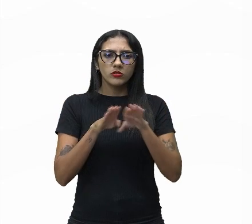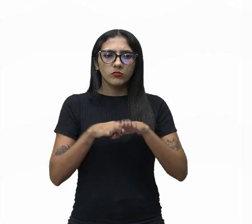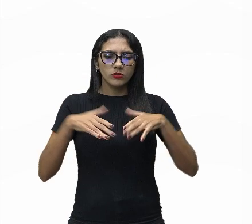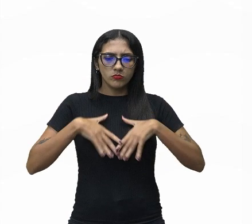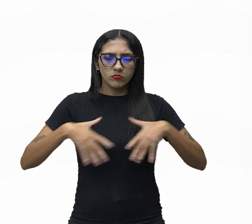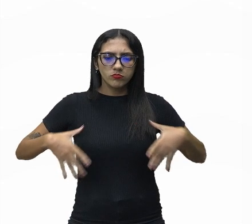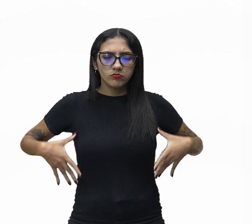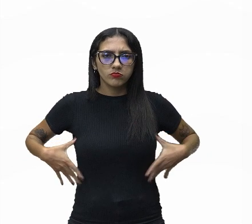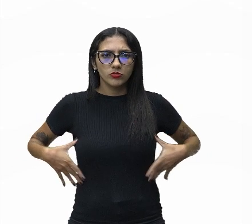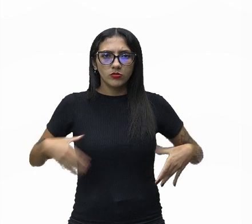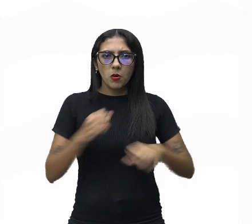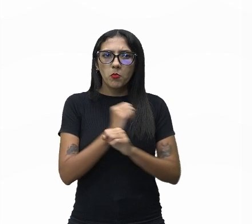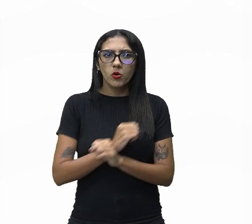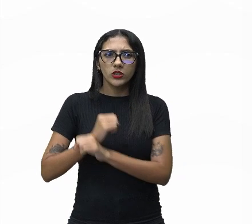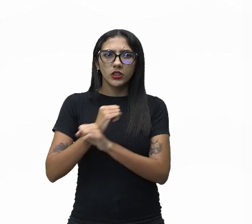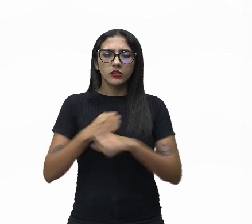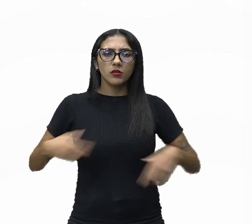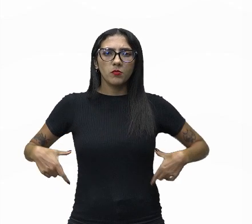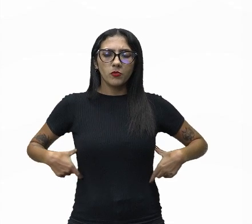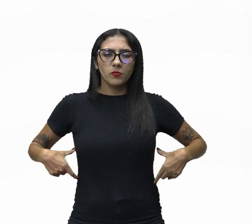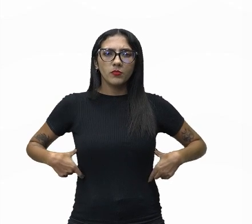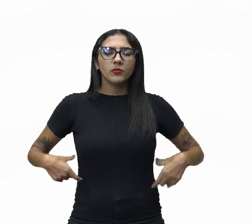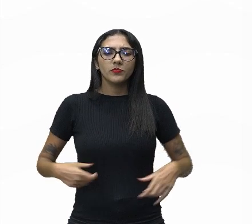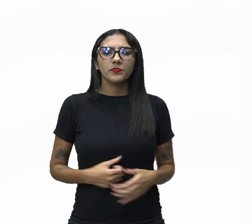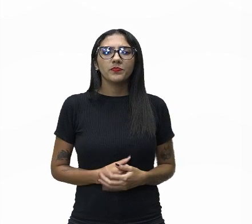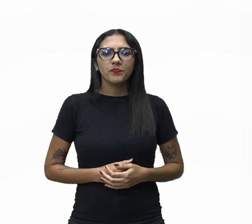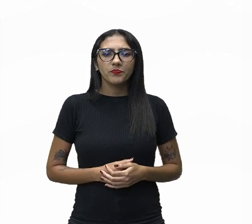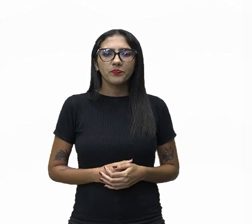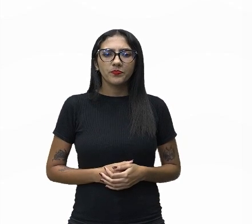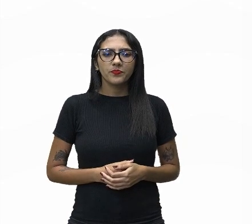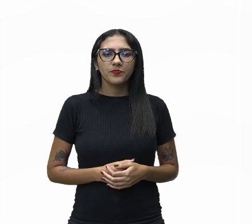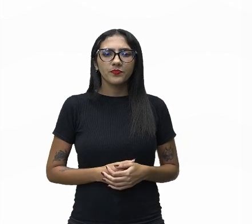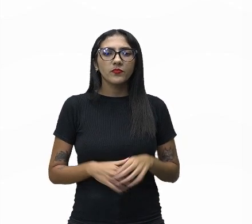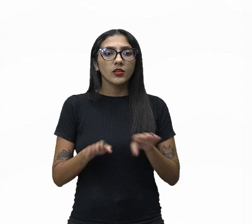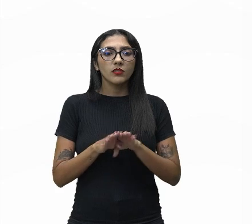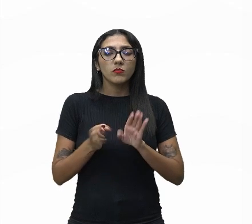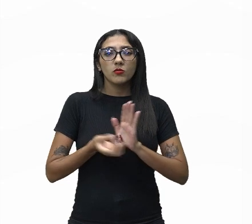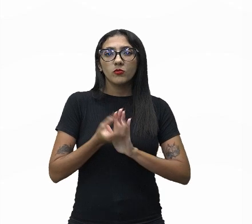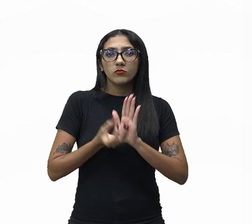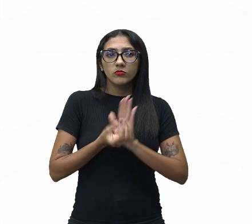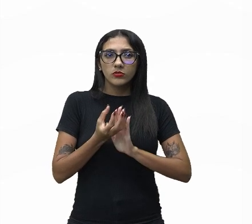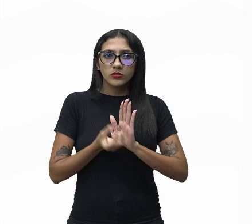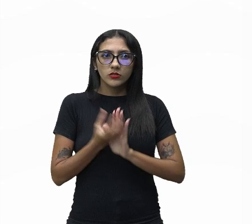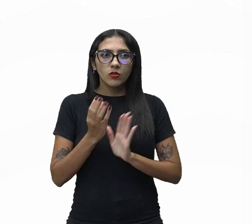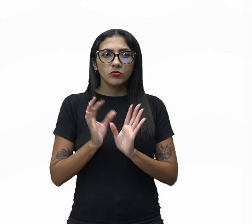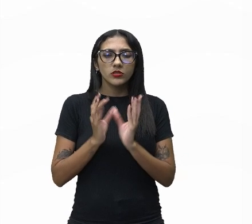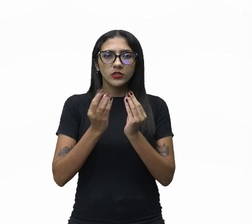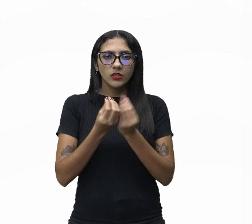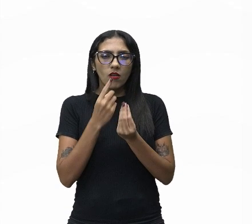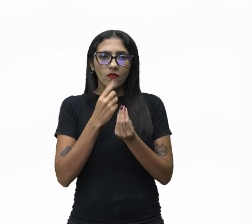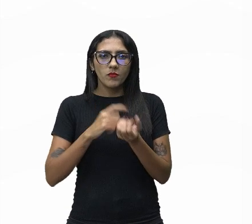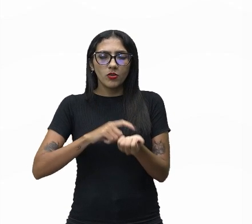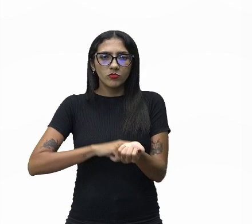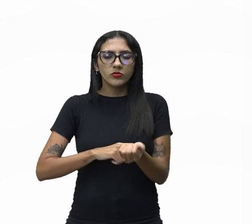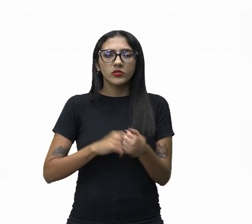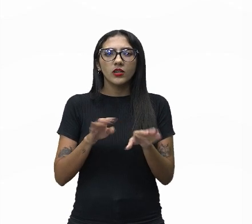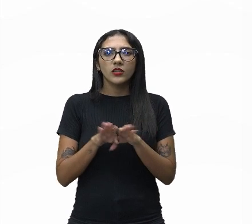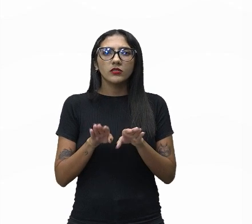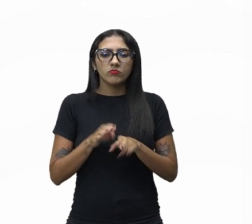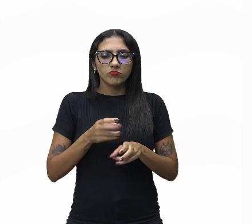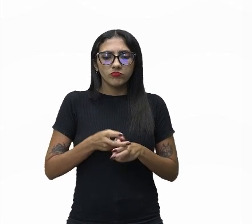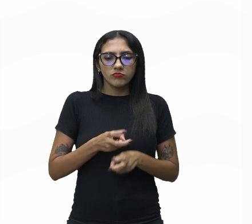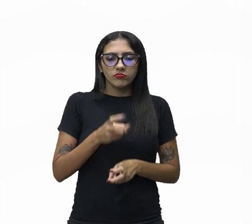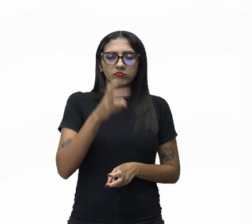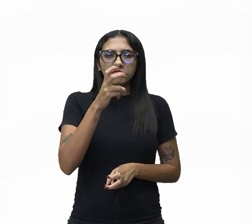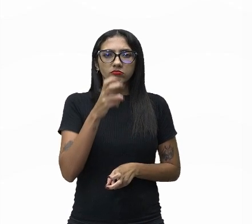os pulmões. Produção de células sanguíneas na medula óssea e armazenamento de sais minerais